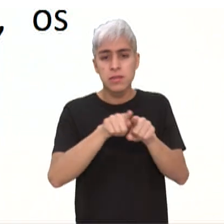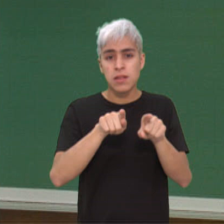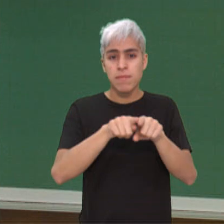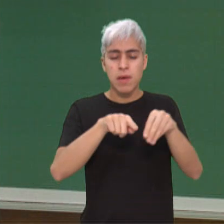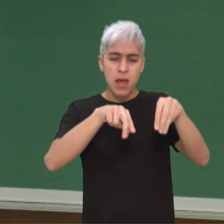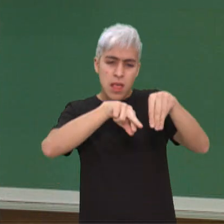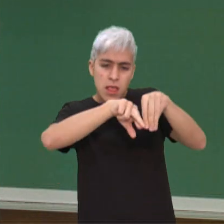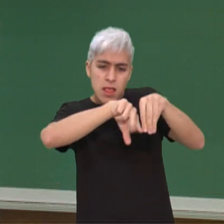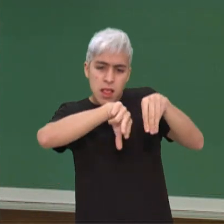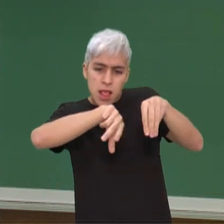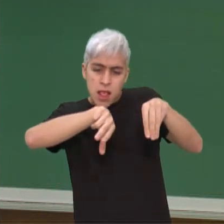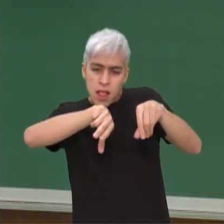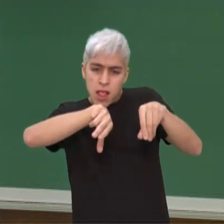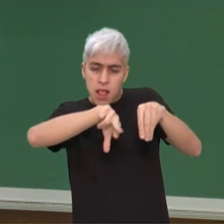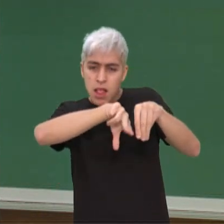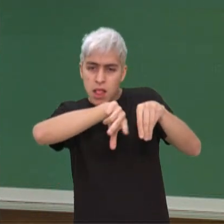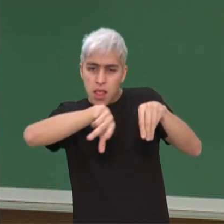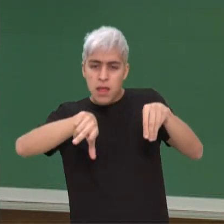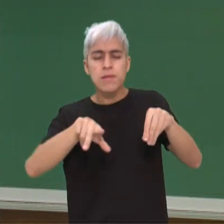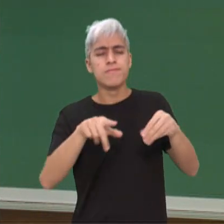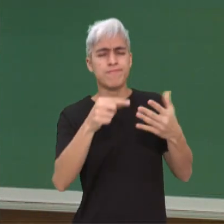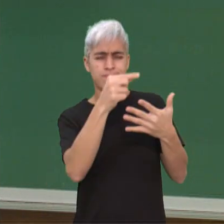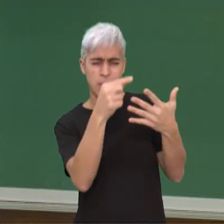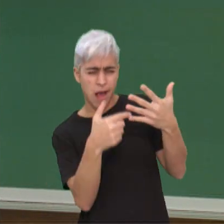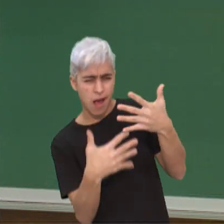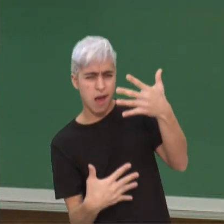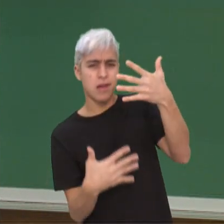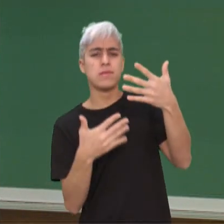minérios e entre outros.